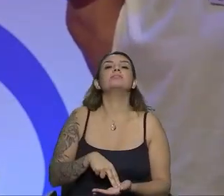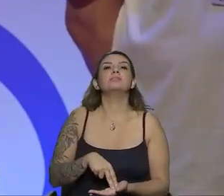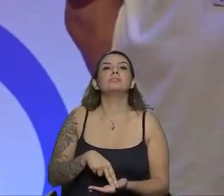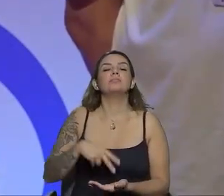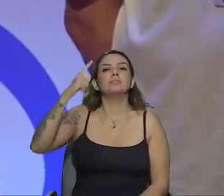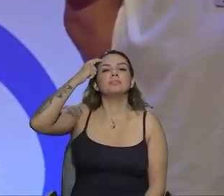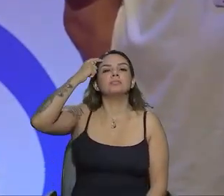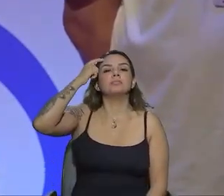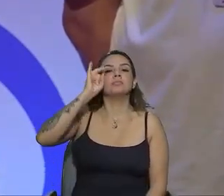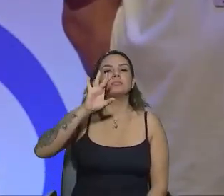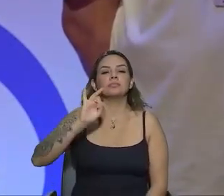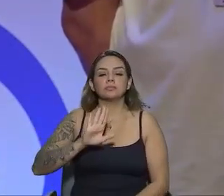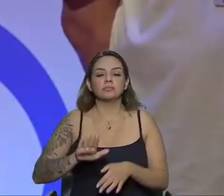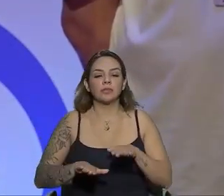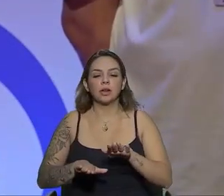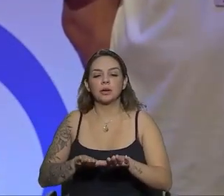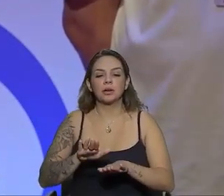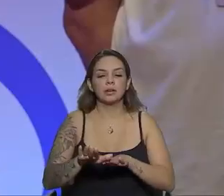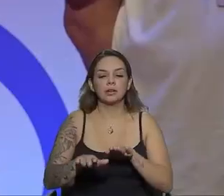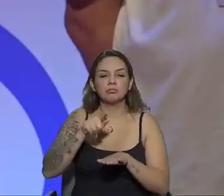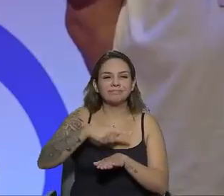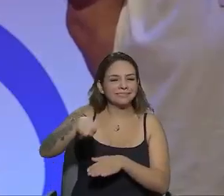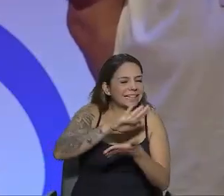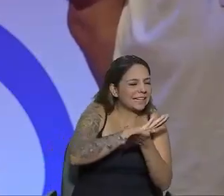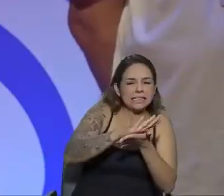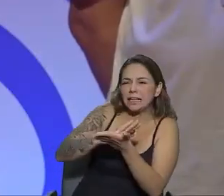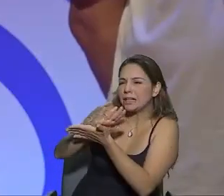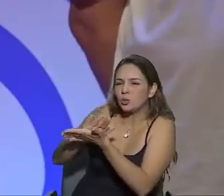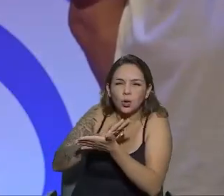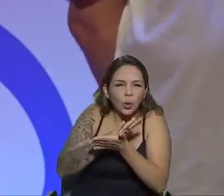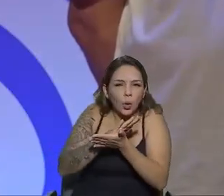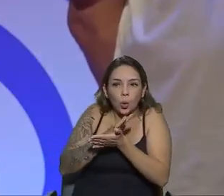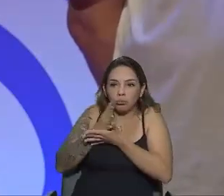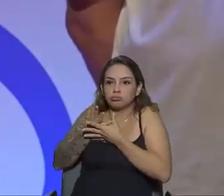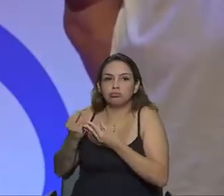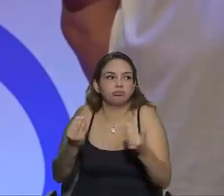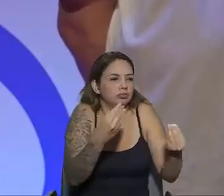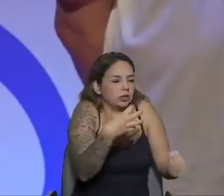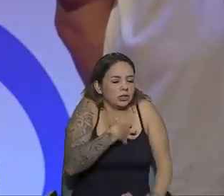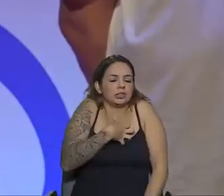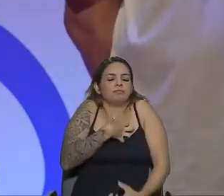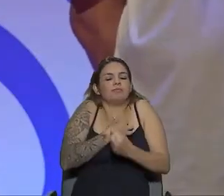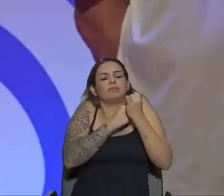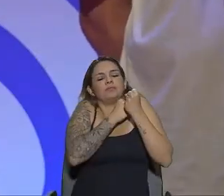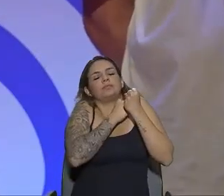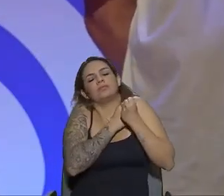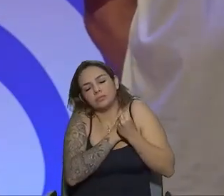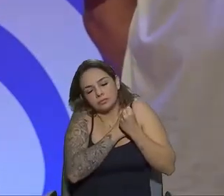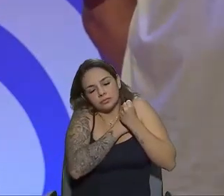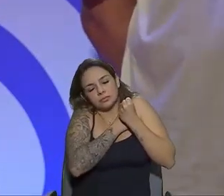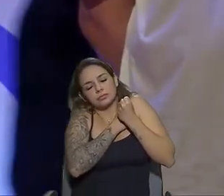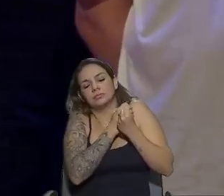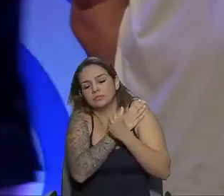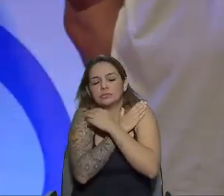cabeça e ponderamos cada passo. Ali, no meio de nada, ou talvez de tudo, senti o peso dos séculos em